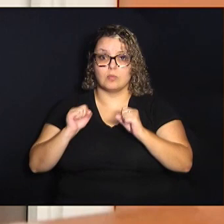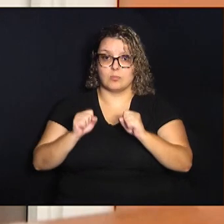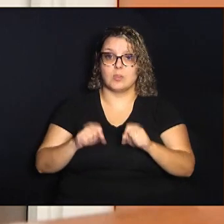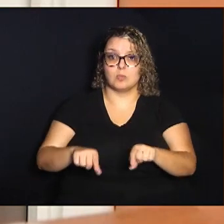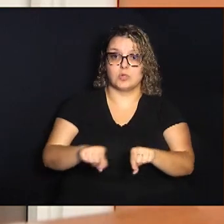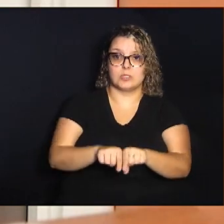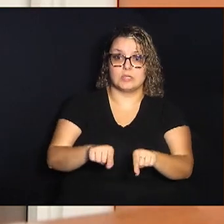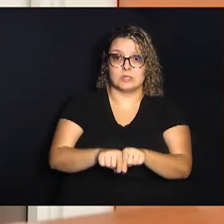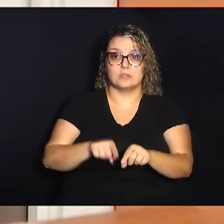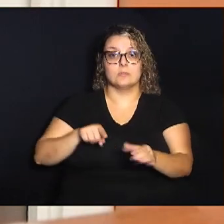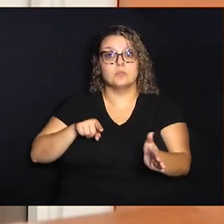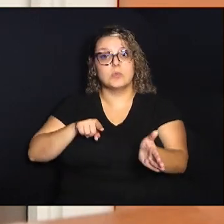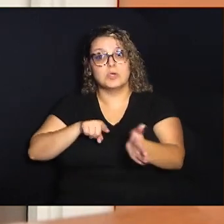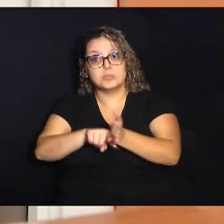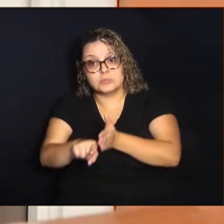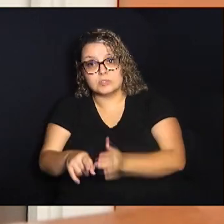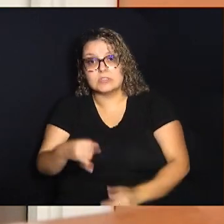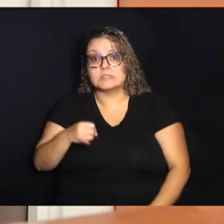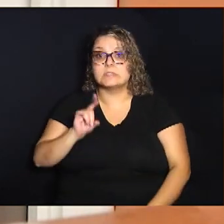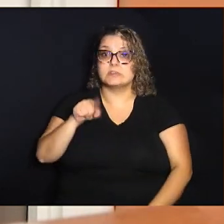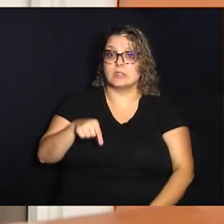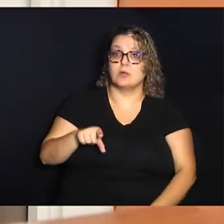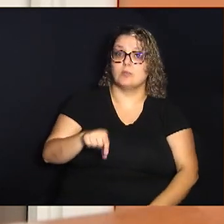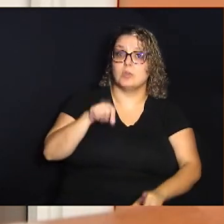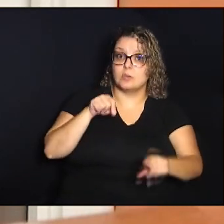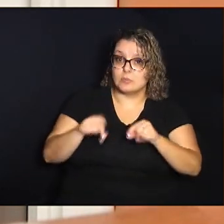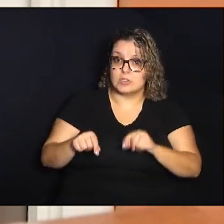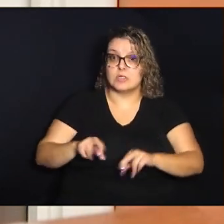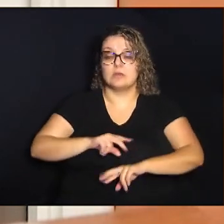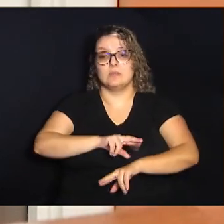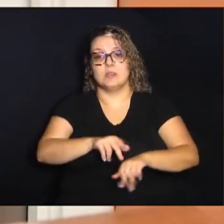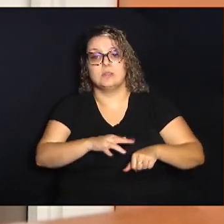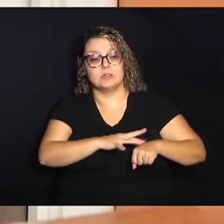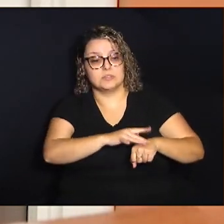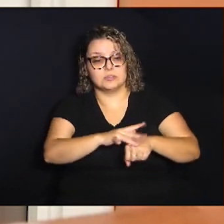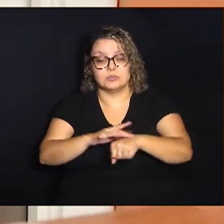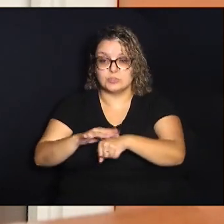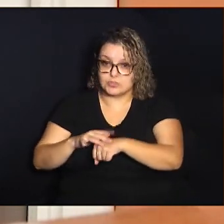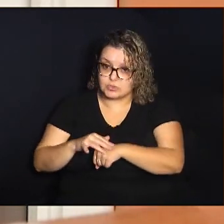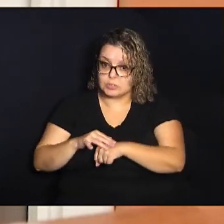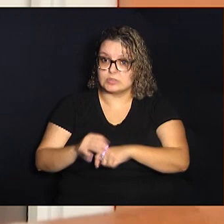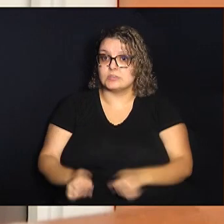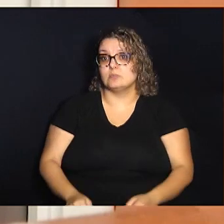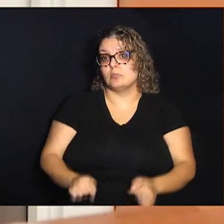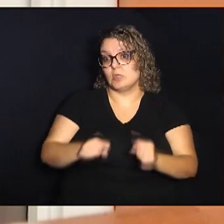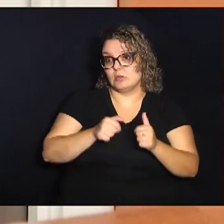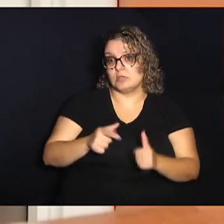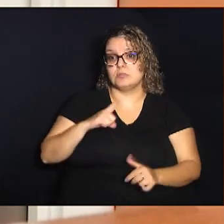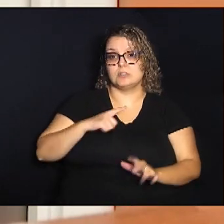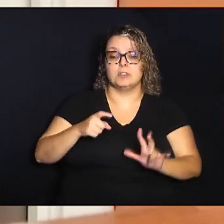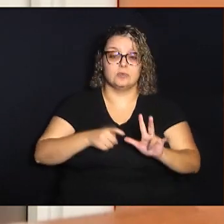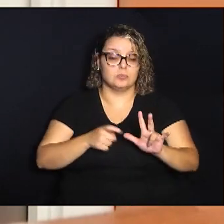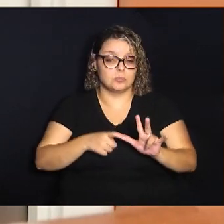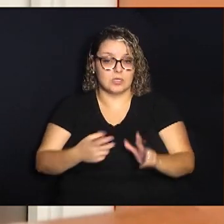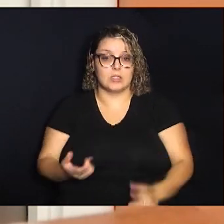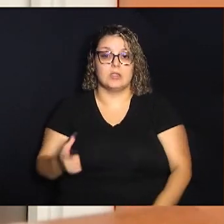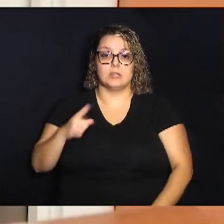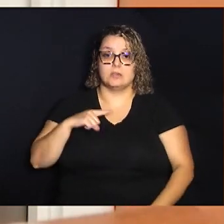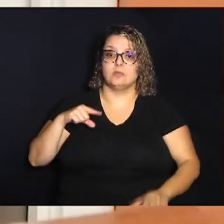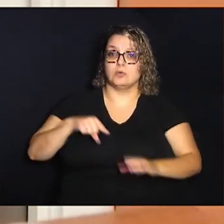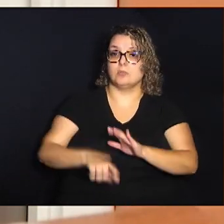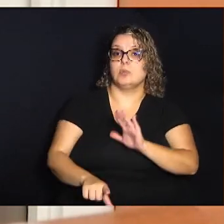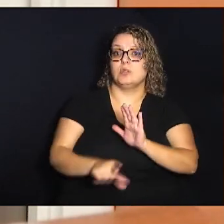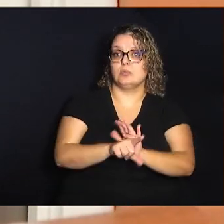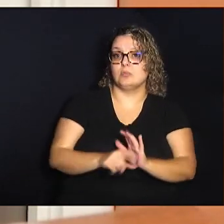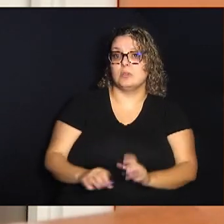inclusive, perguntar, né, se isso é uma opção. Diversas patologias acabam se beneficiando. A gente teve um avanço quando a gente fala da legislação a